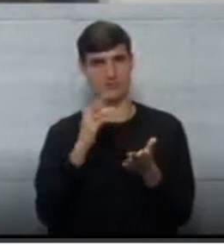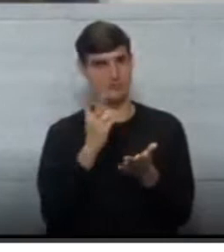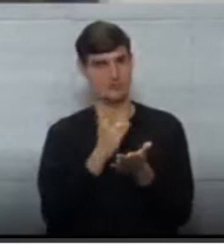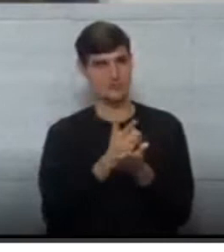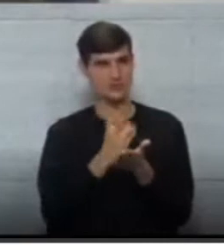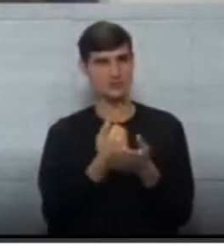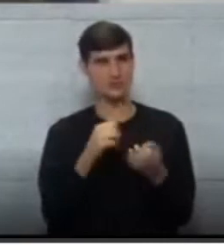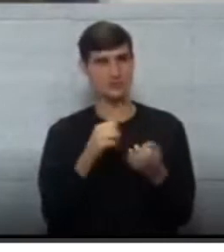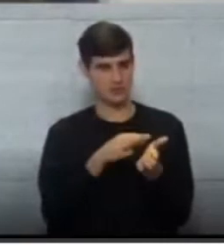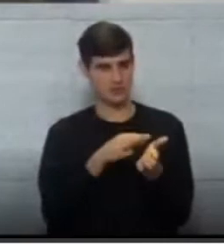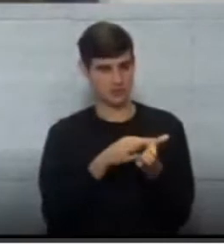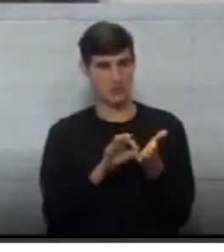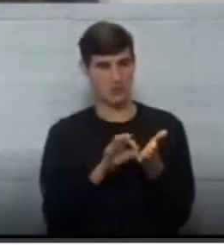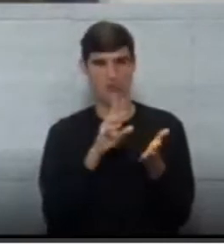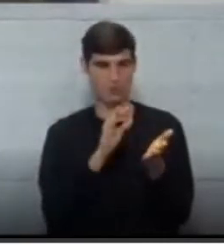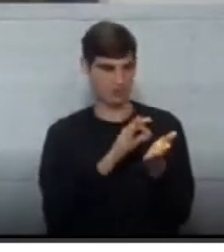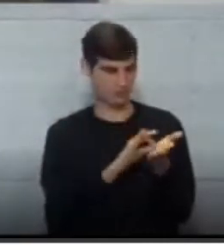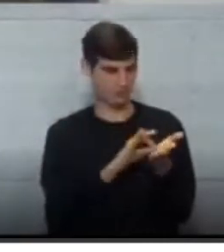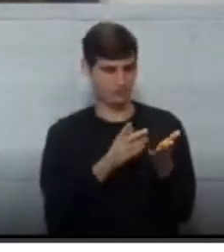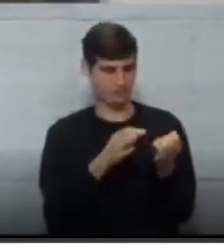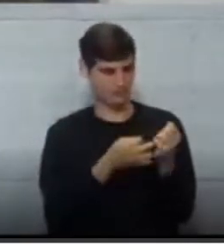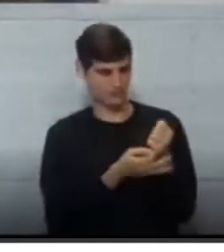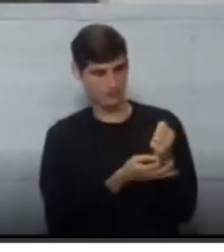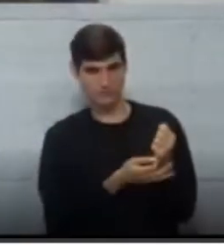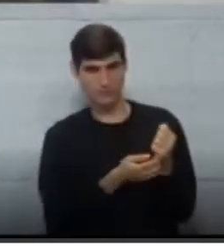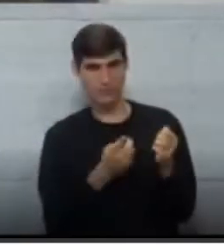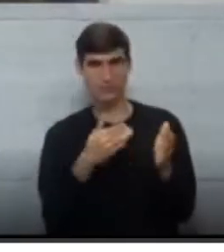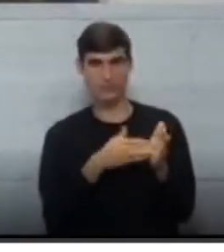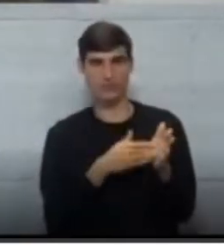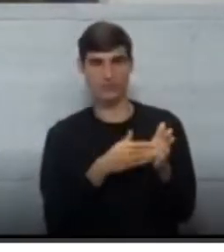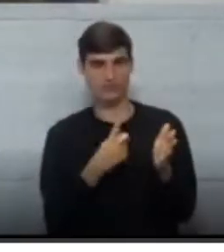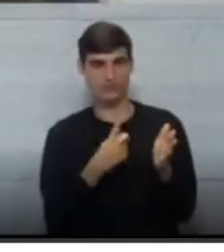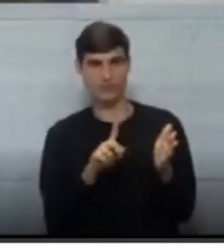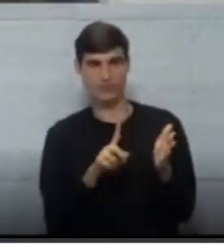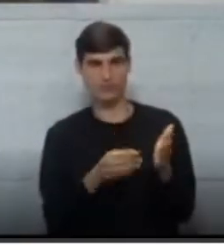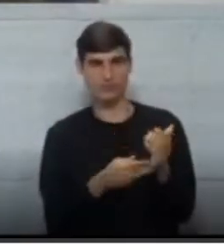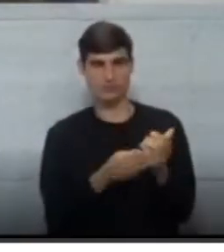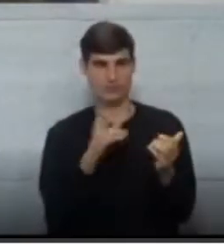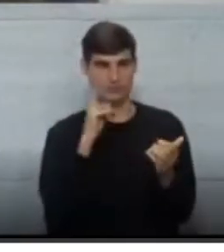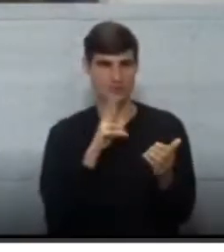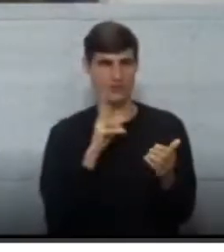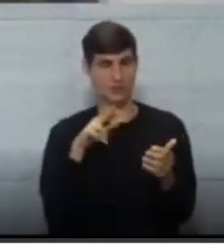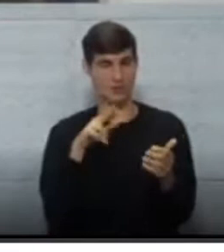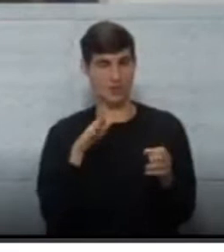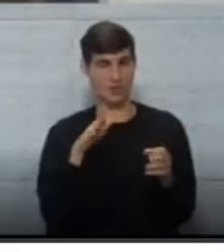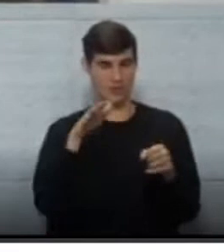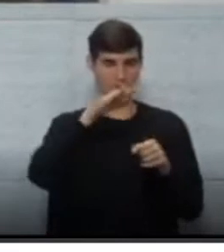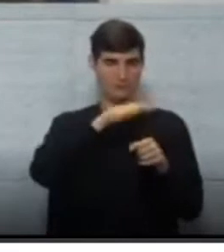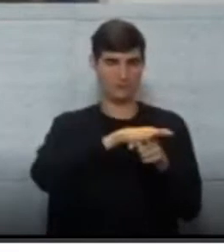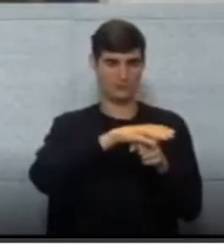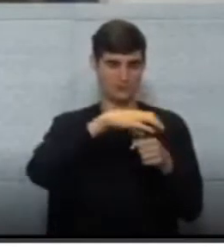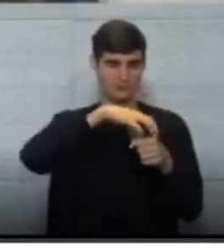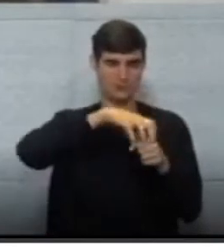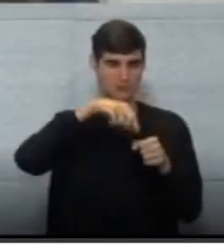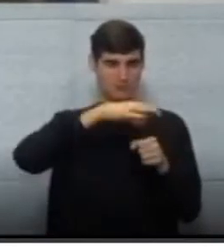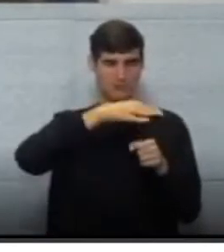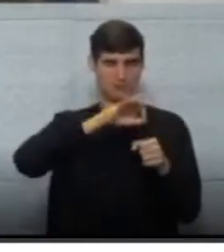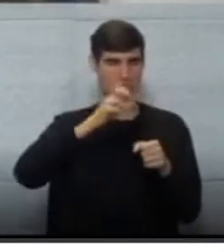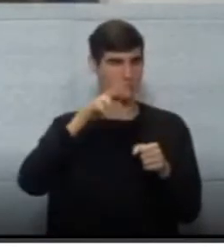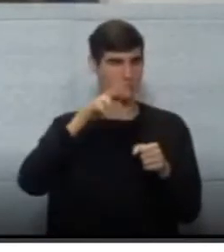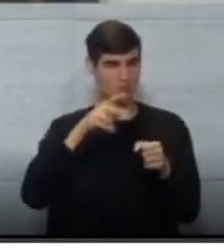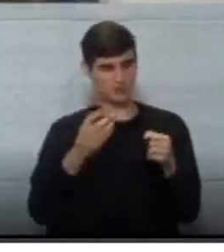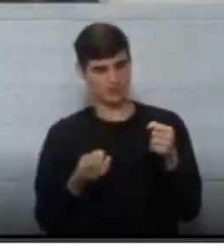sempre anotar no fundo da placa, nunca na tampa, porque a hora que a gente vai abrir a placa, essa tampa